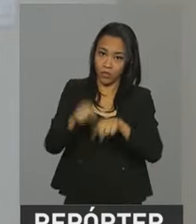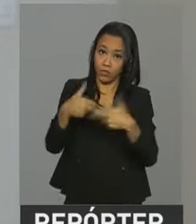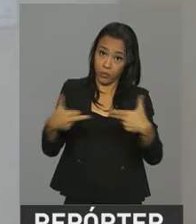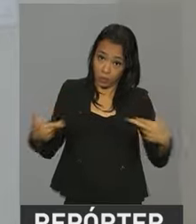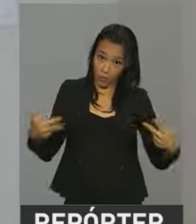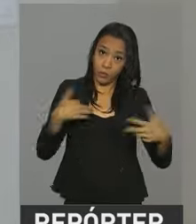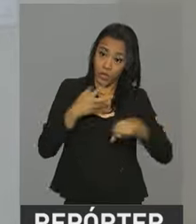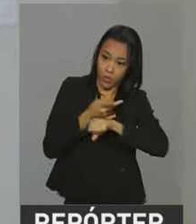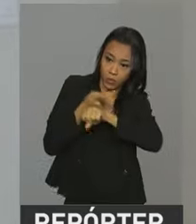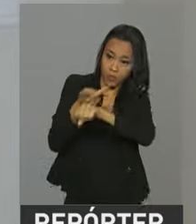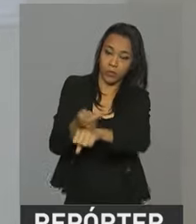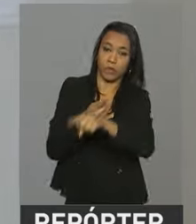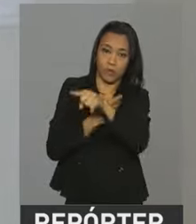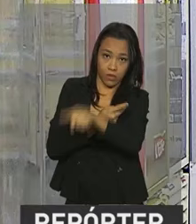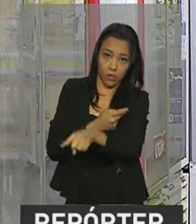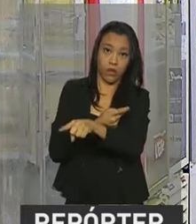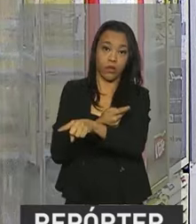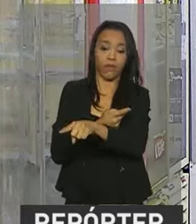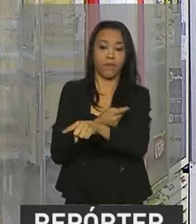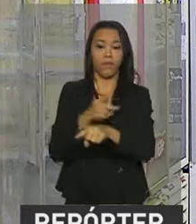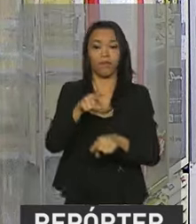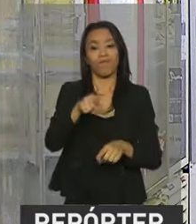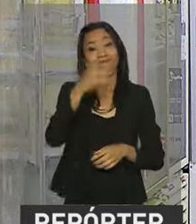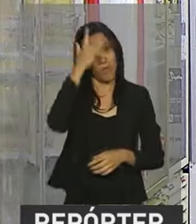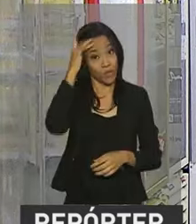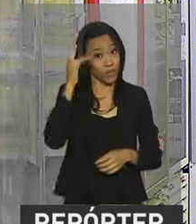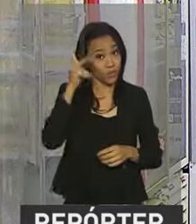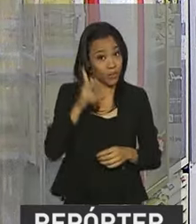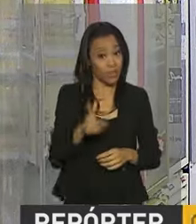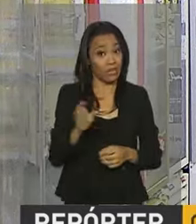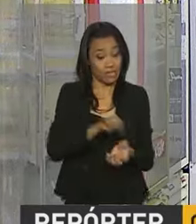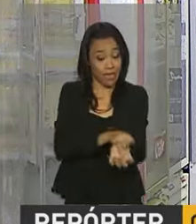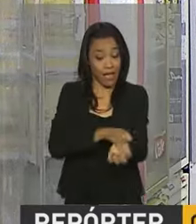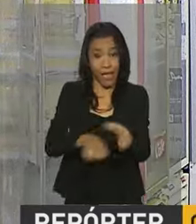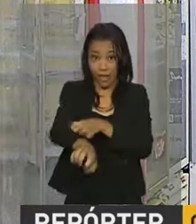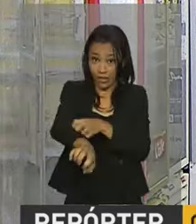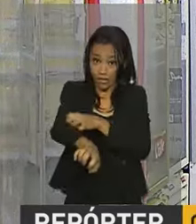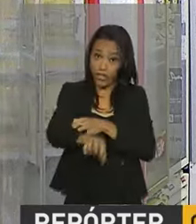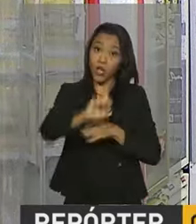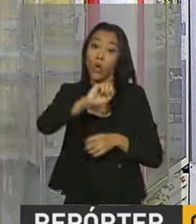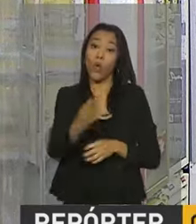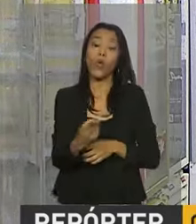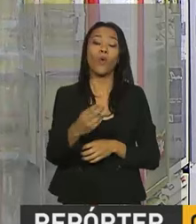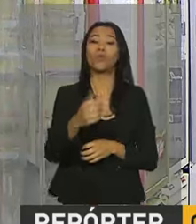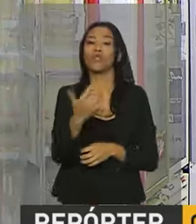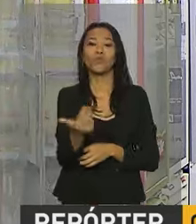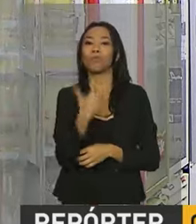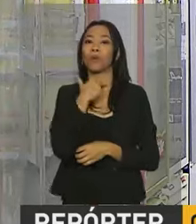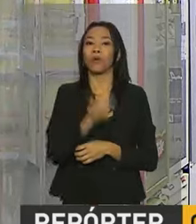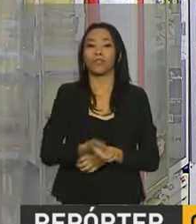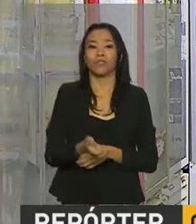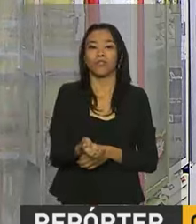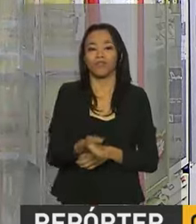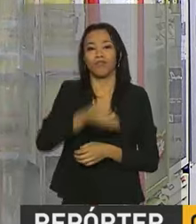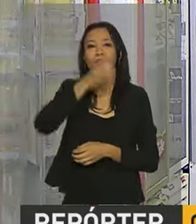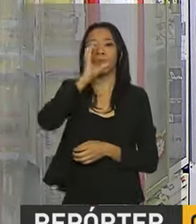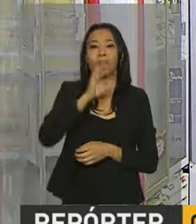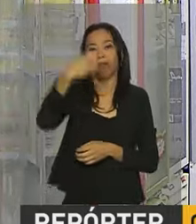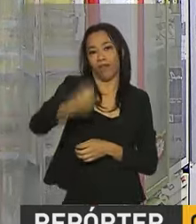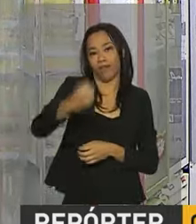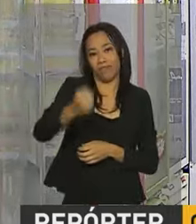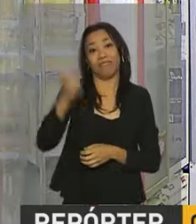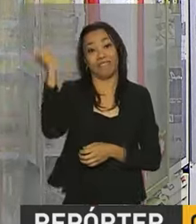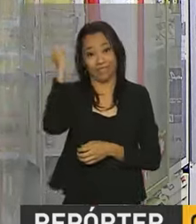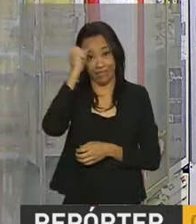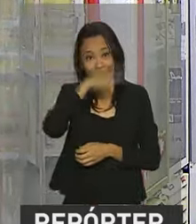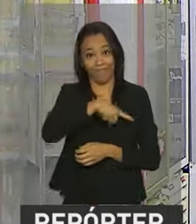naturais e veganos às vezes pessoas com alergia ou intolerância à lactose vão ter mais facilidades na hora de ir